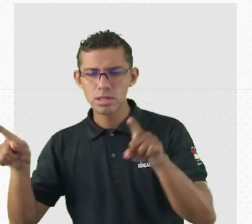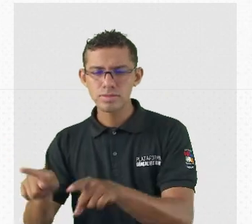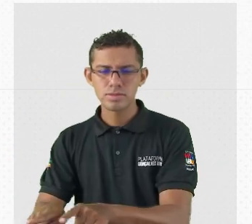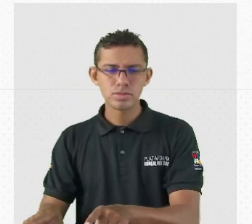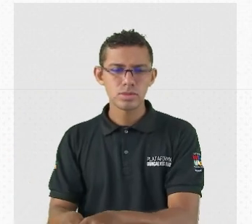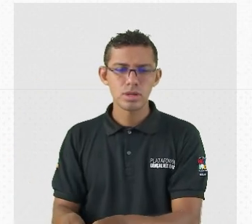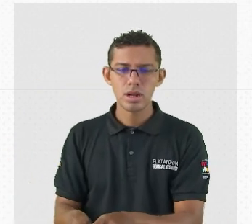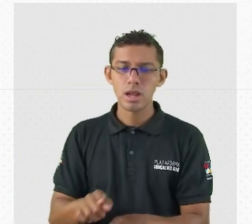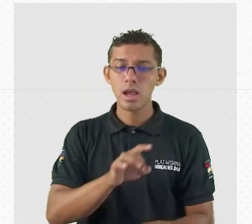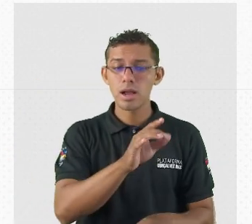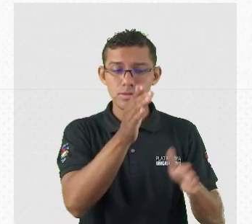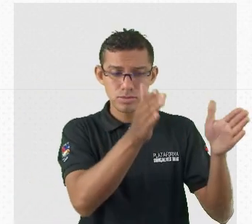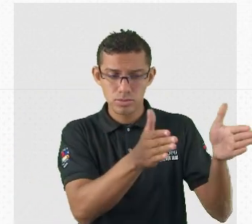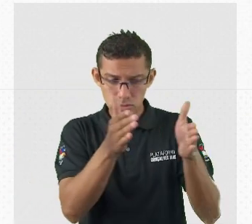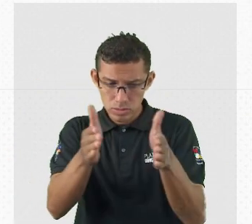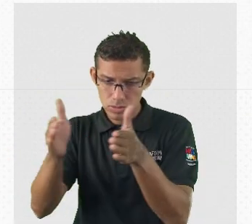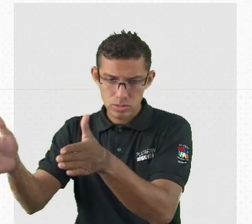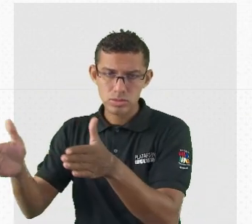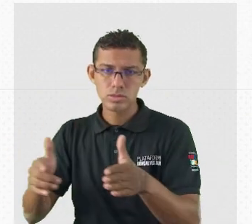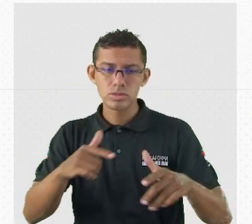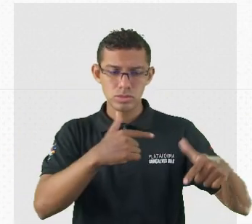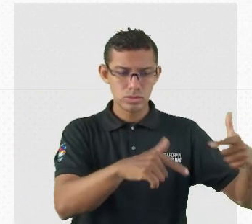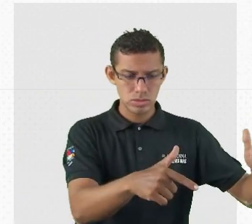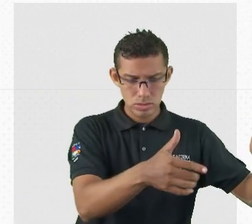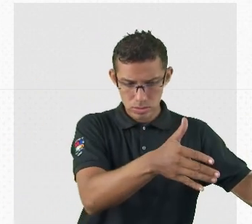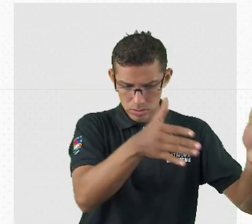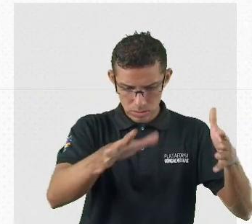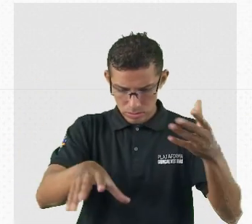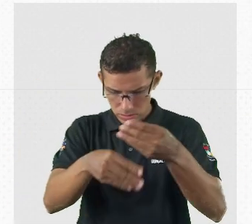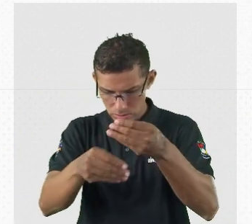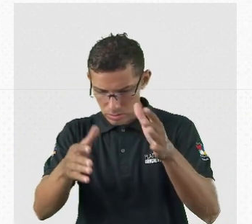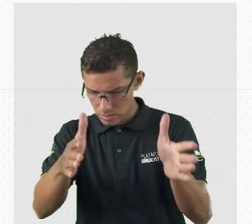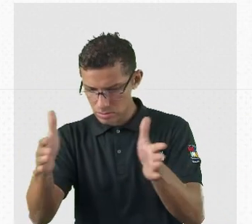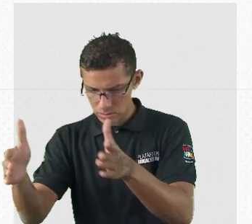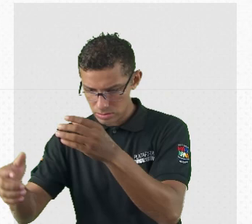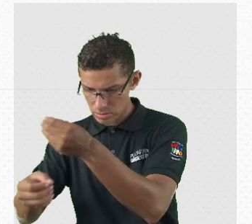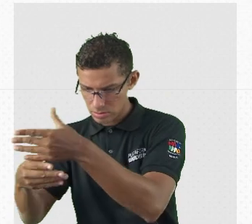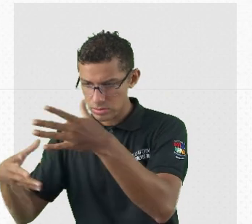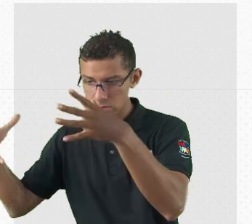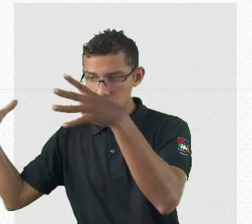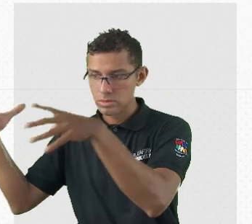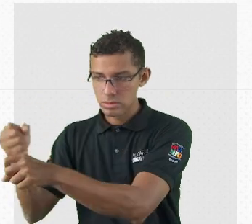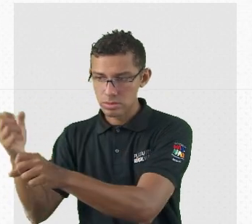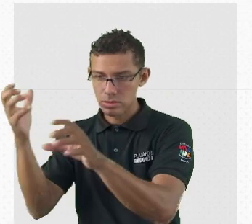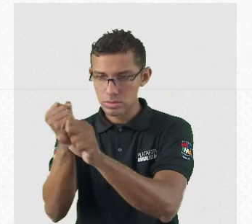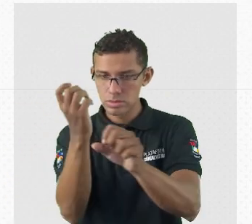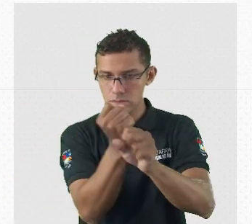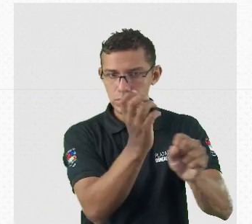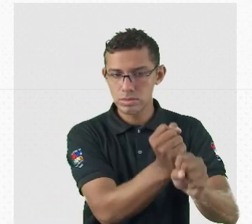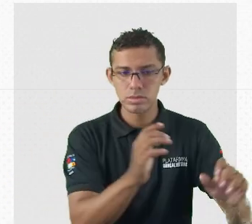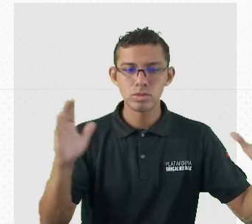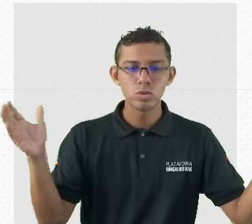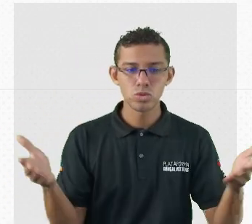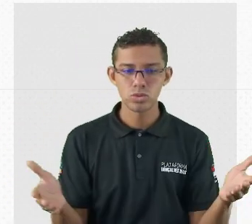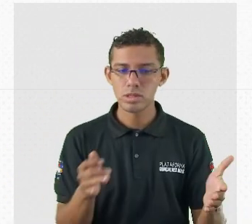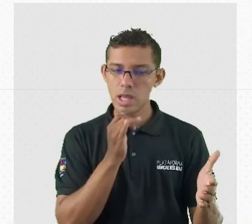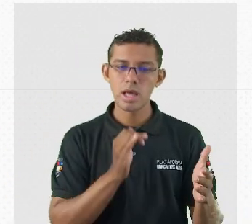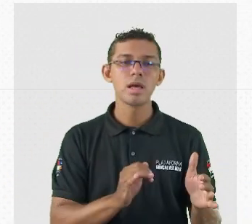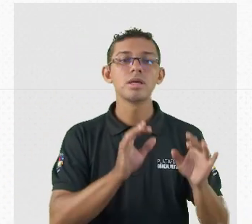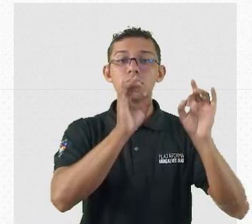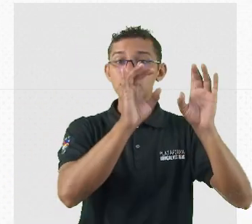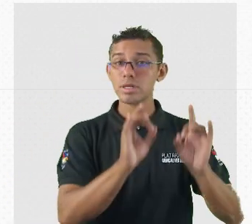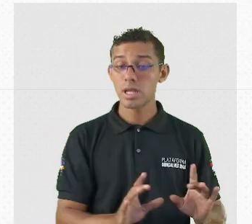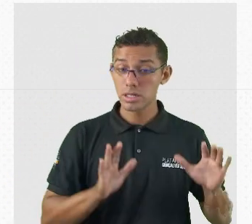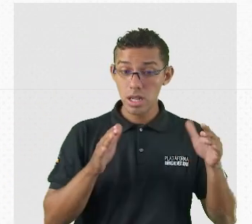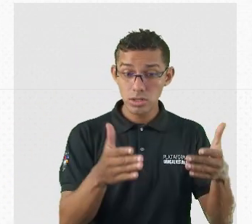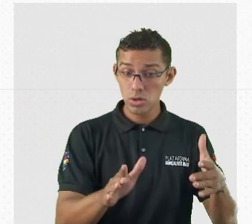agora, cada trabalhador executa uma parte do processo que vai se somando e formando o produto final. Ou seja, a gente tem o que nós chamamos de especialização do